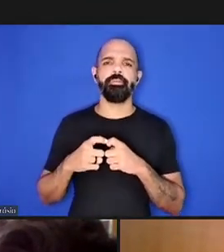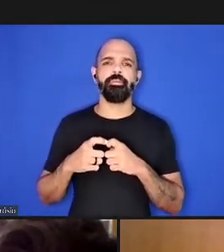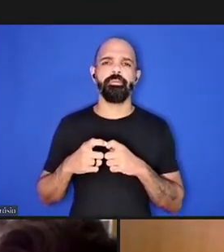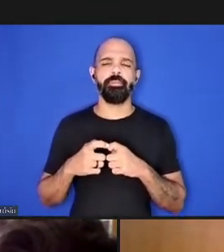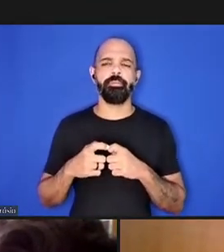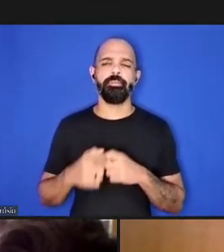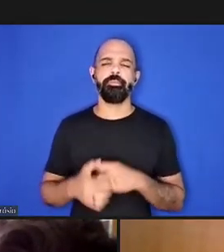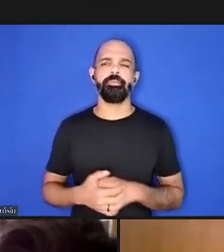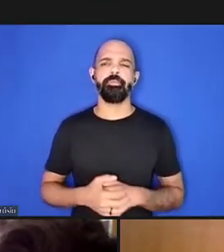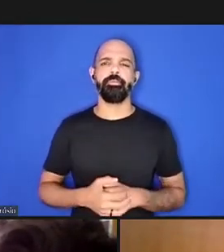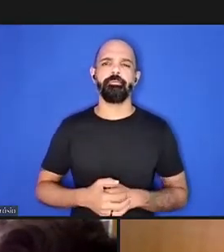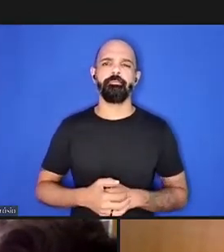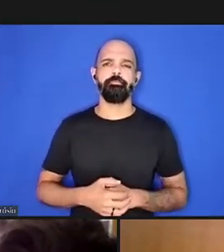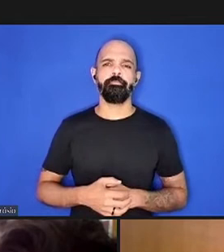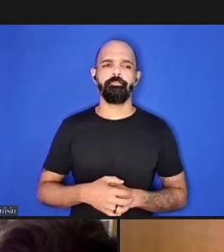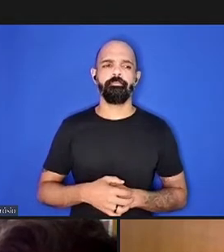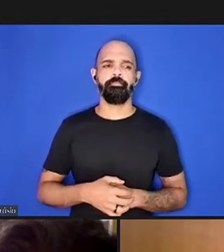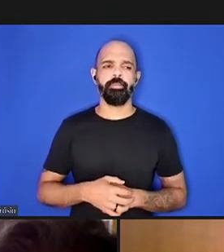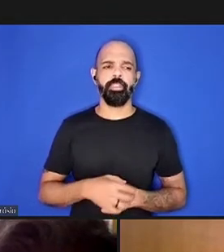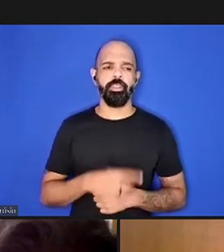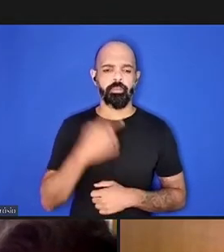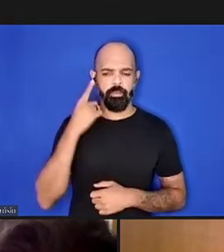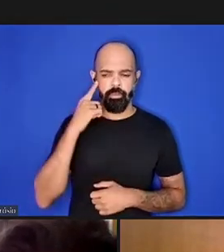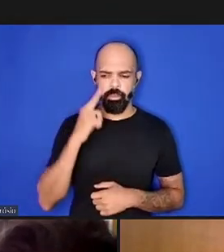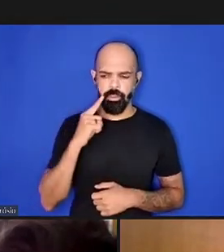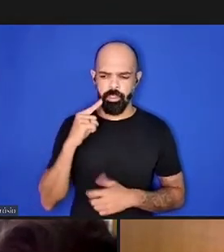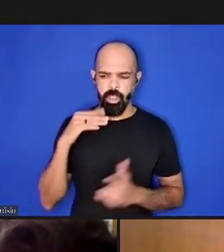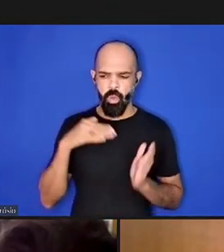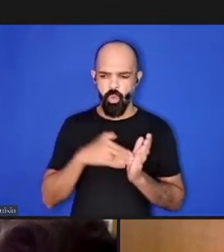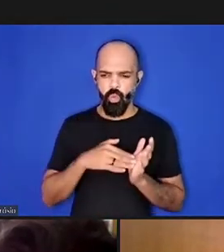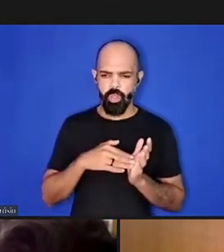Eu não sei se eu entendi a última pergunta.